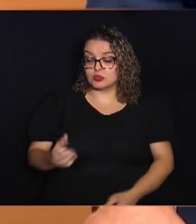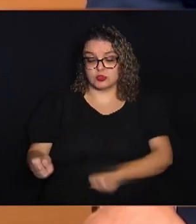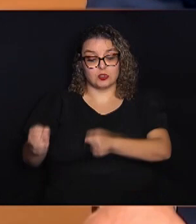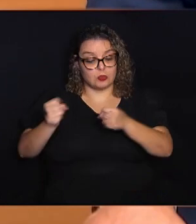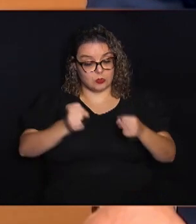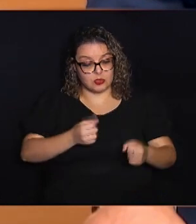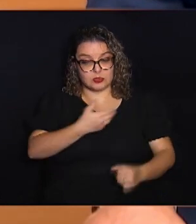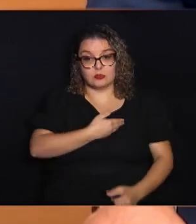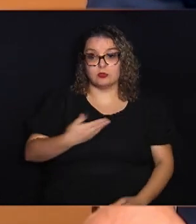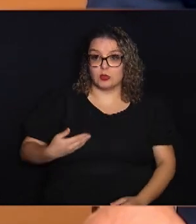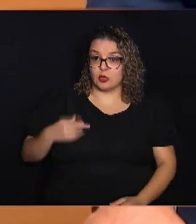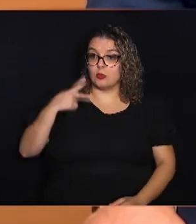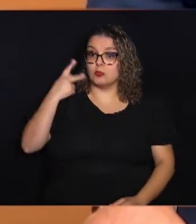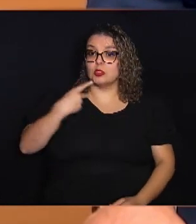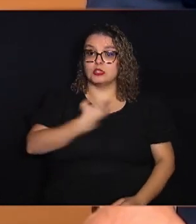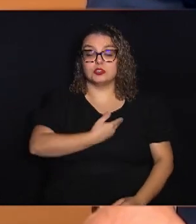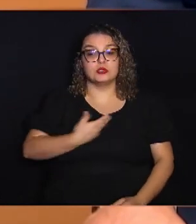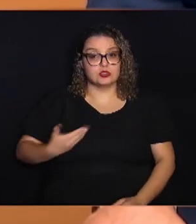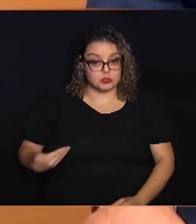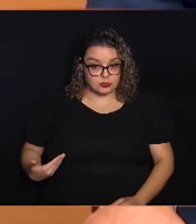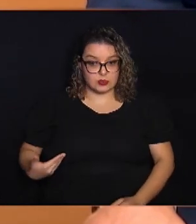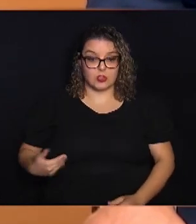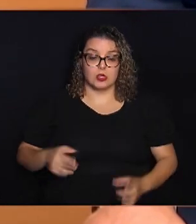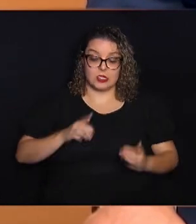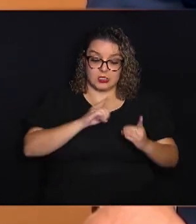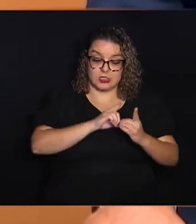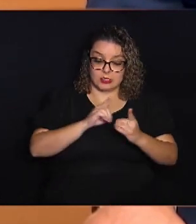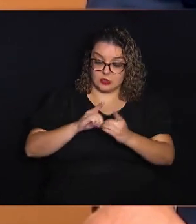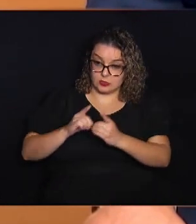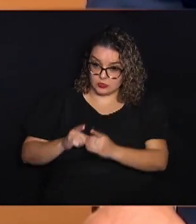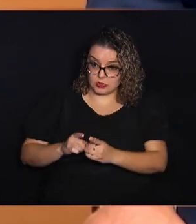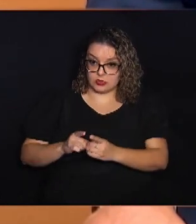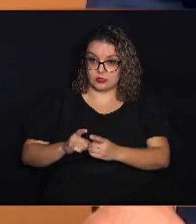público políticas públicas que atenda